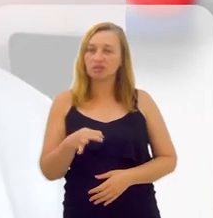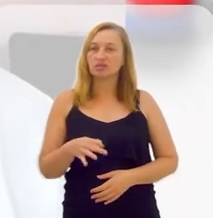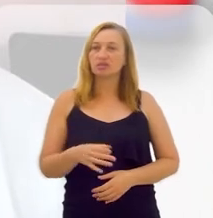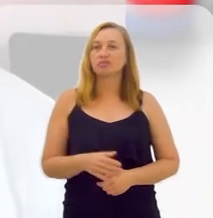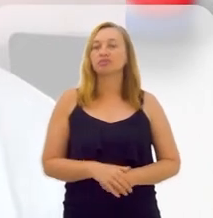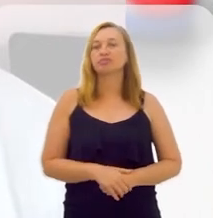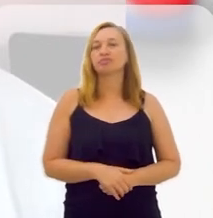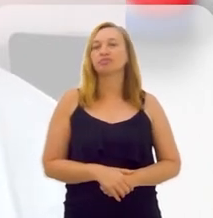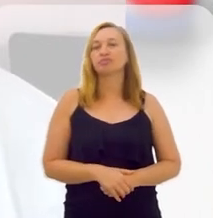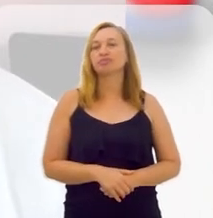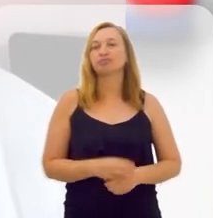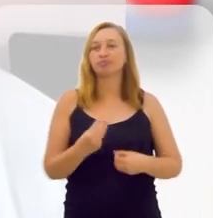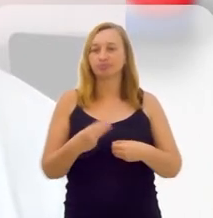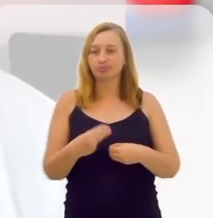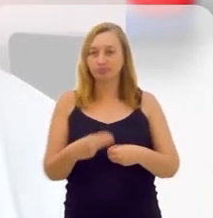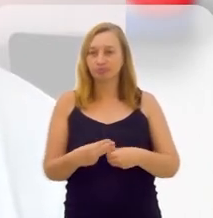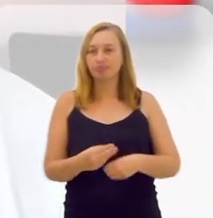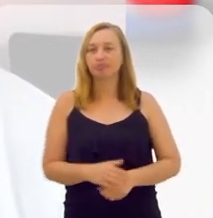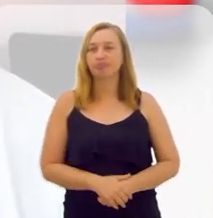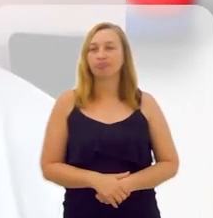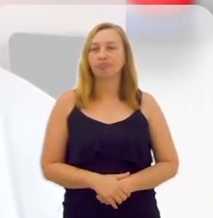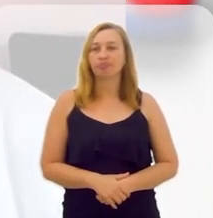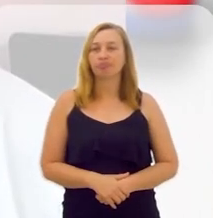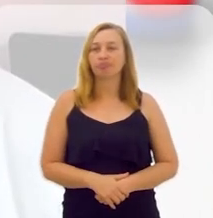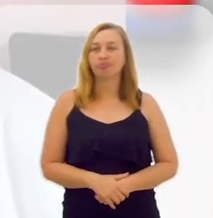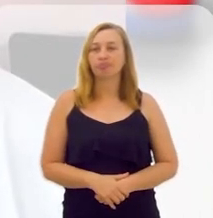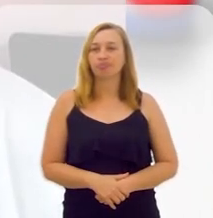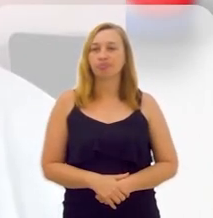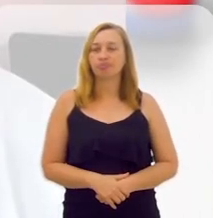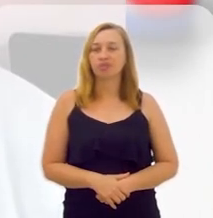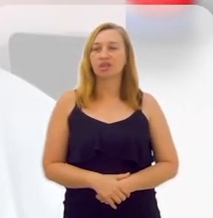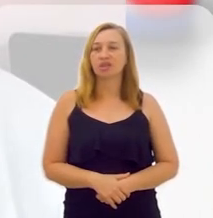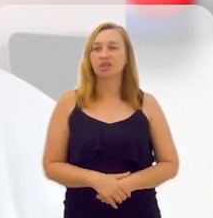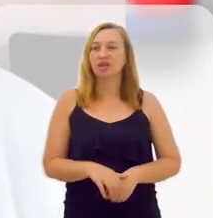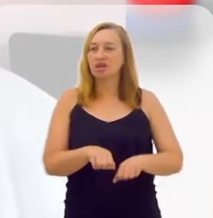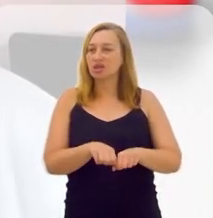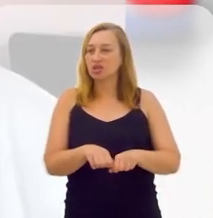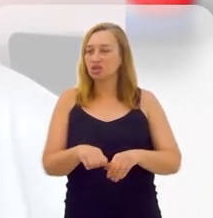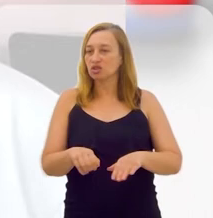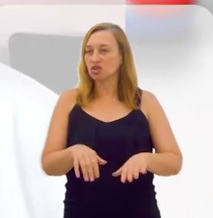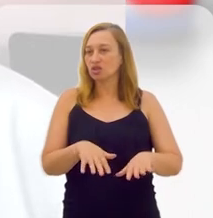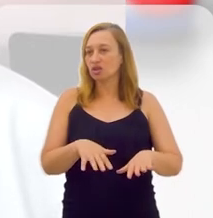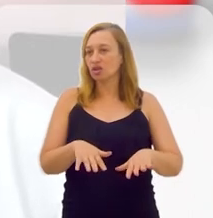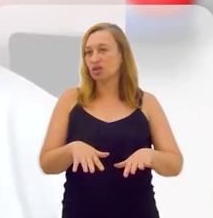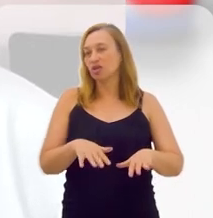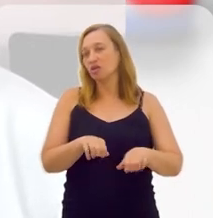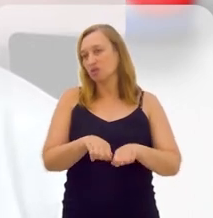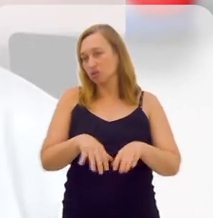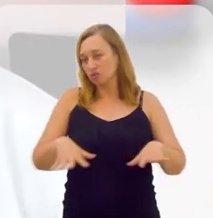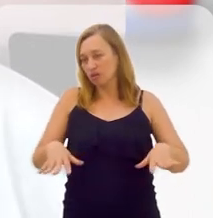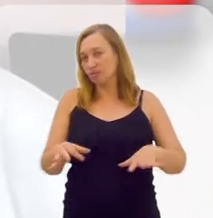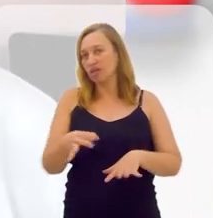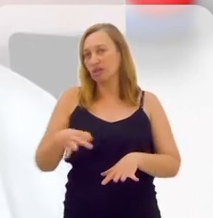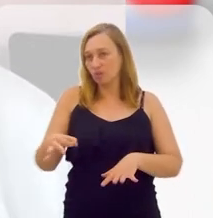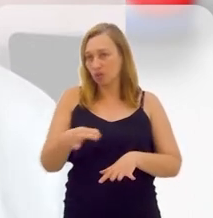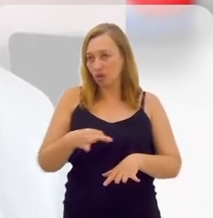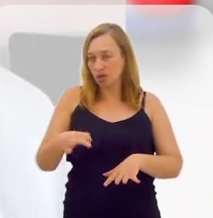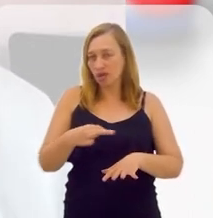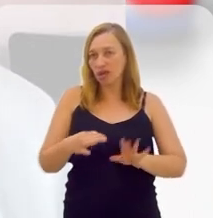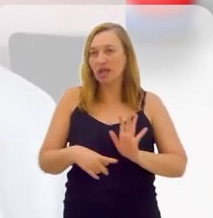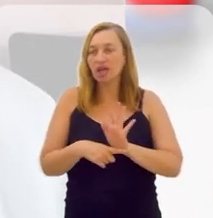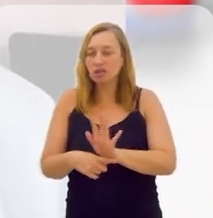moeda no município, que haja o giro, né, para que aquela moeda